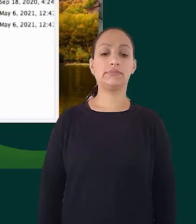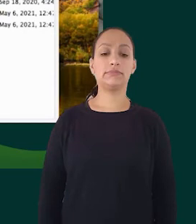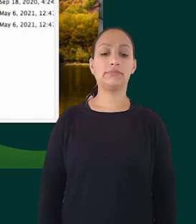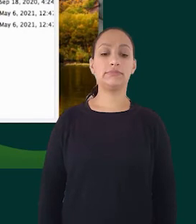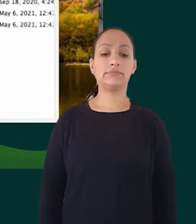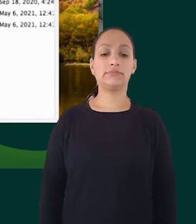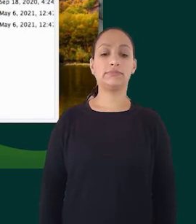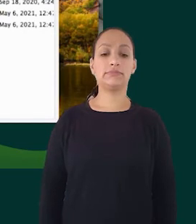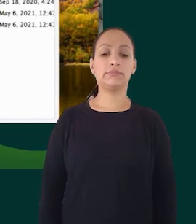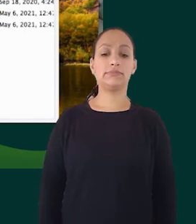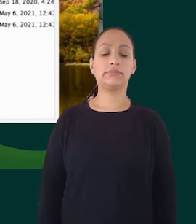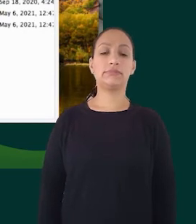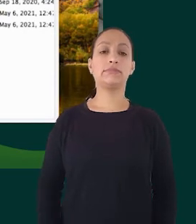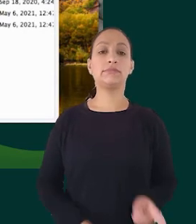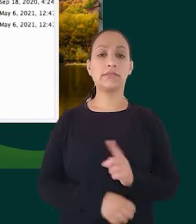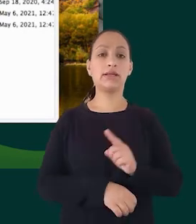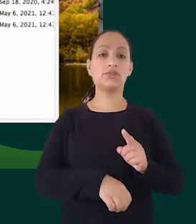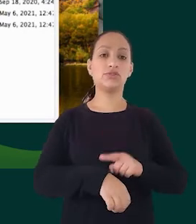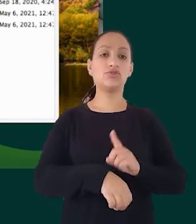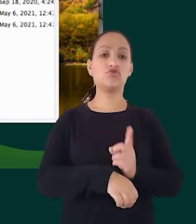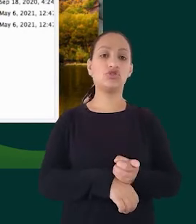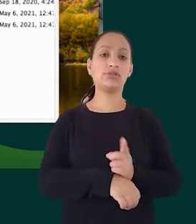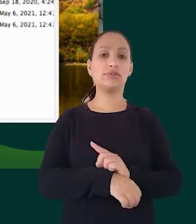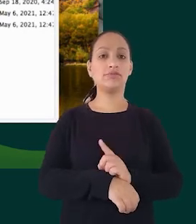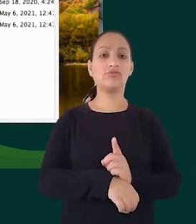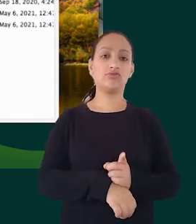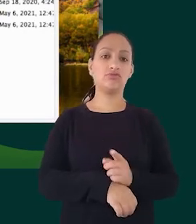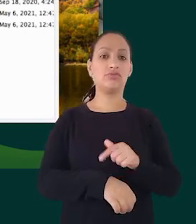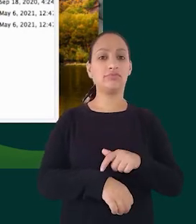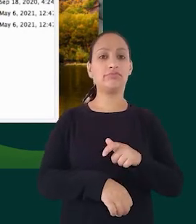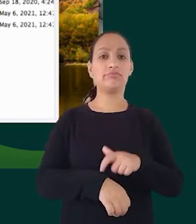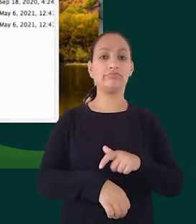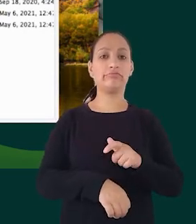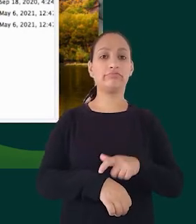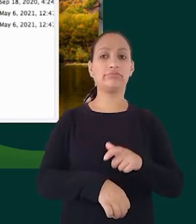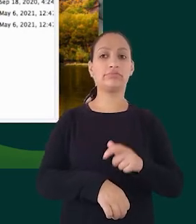Tic-tac, tic-tac, tic-tac, tic-tac.